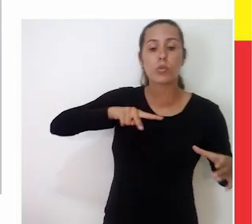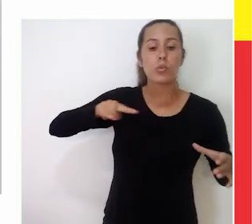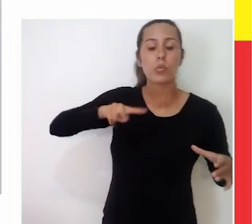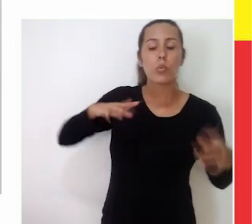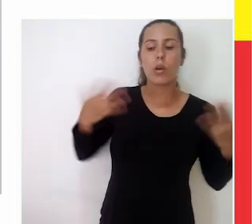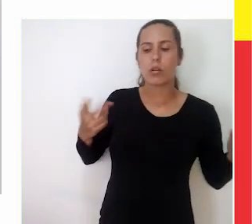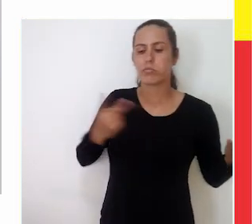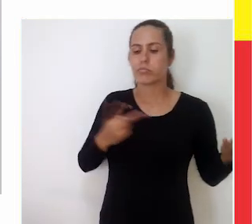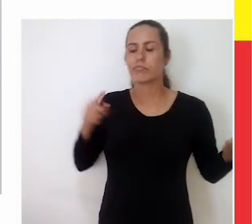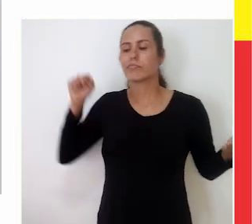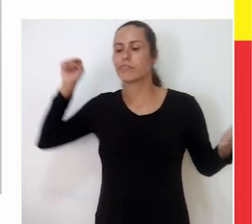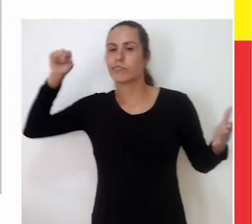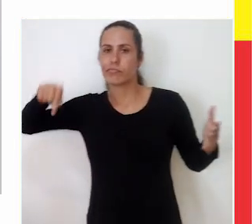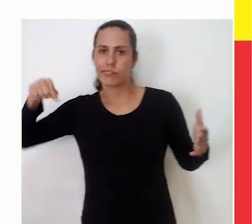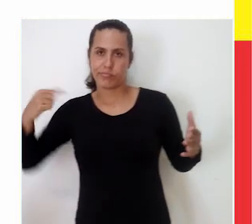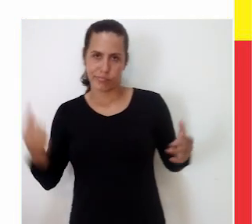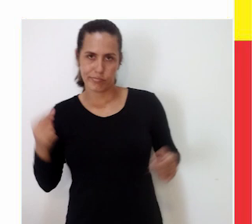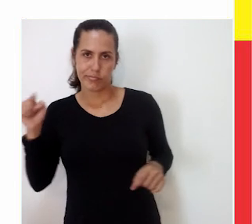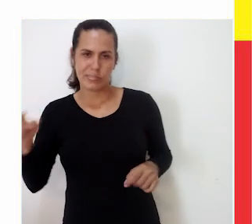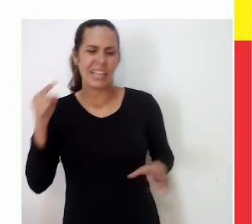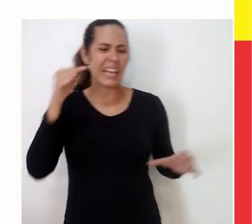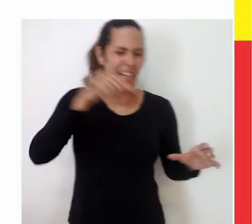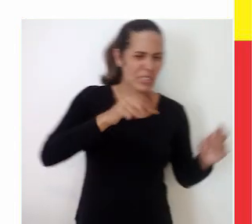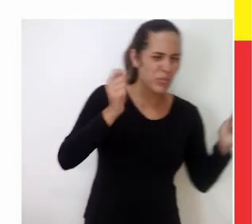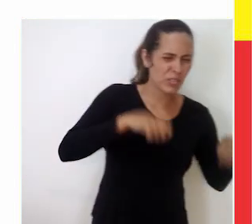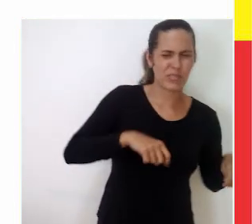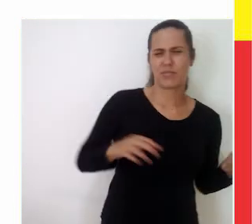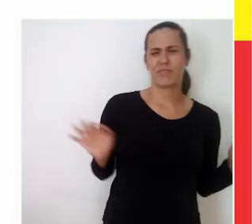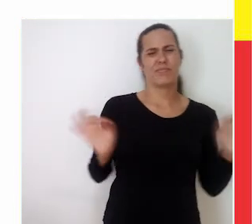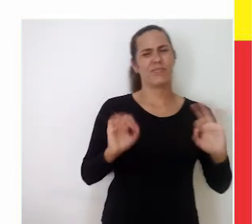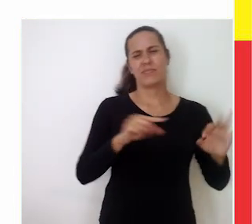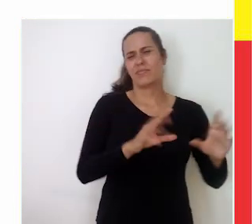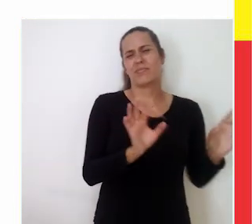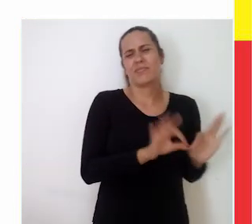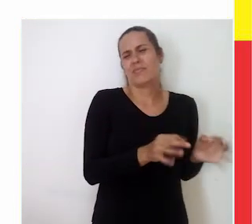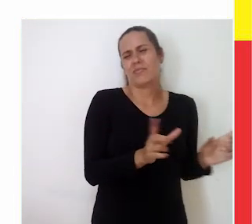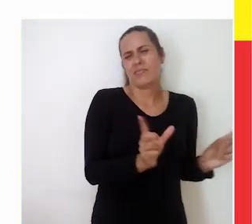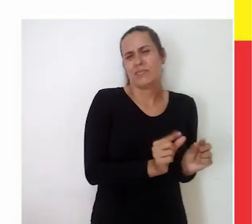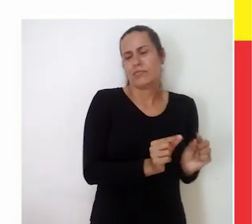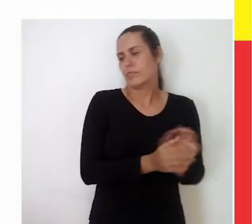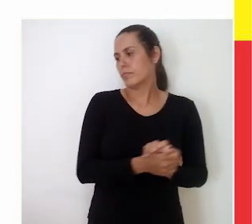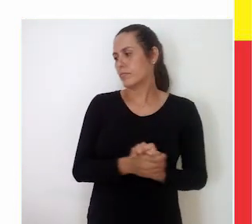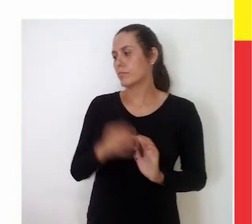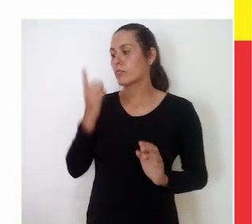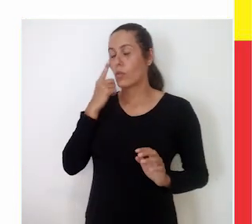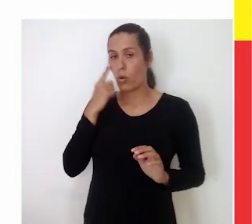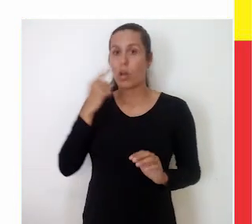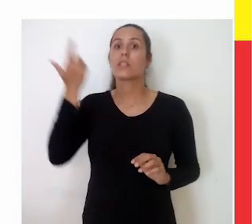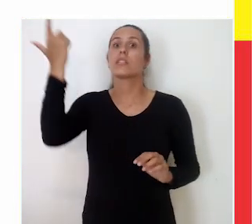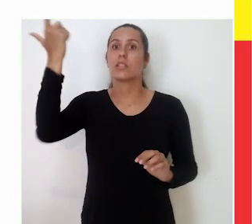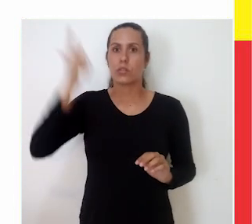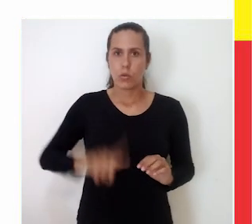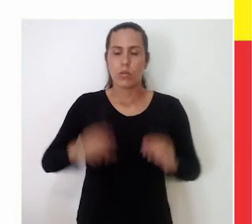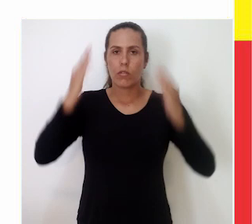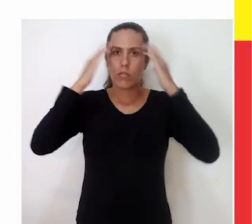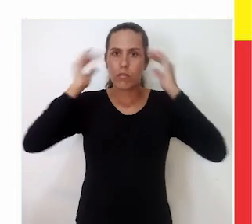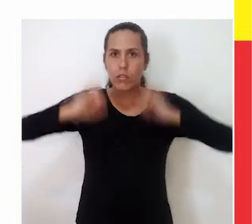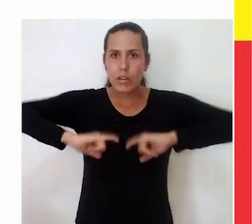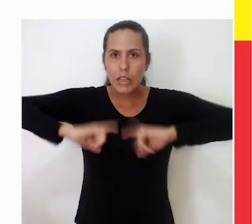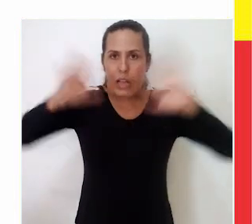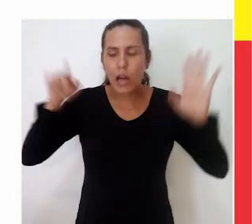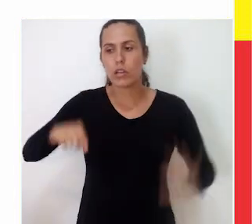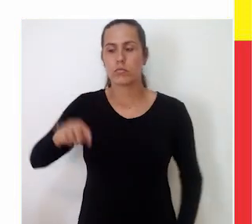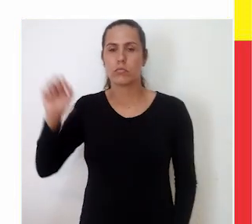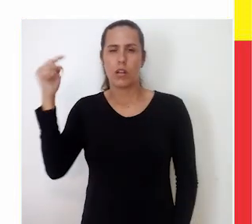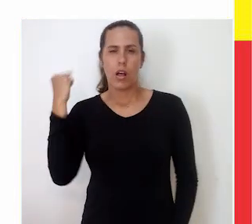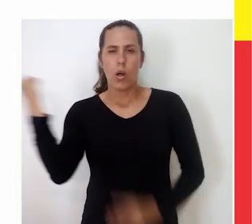visto do espaço de jeito nenhum. Olha só a imagem, Dantas voltou, furacão, e olha só a imagem